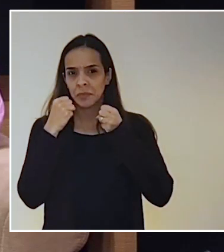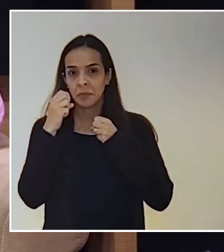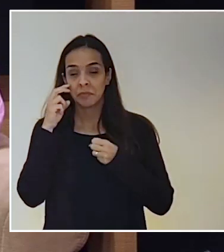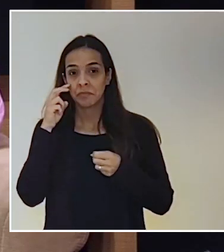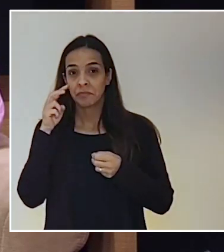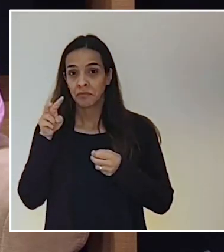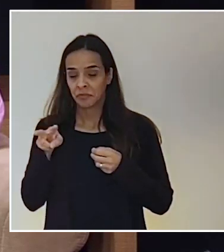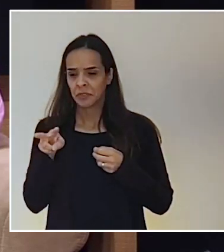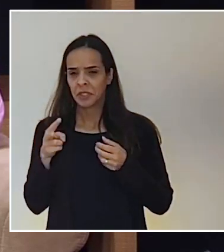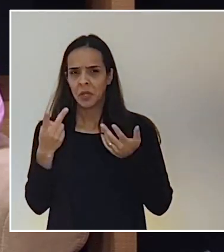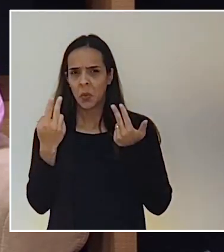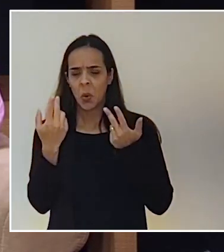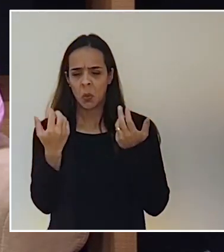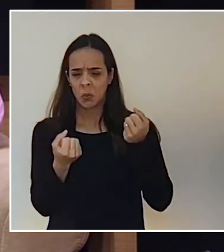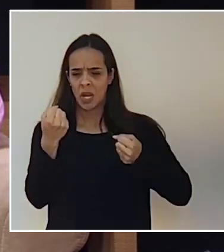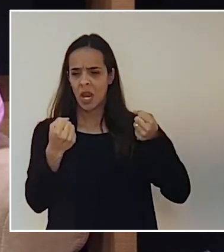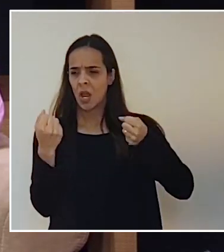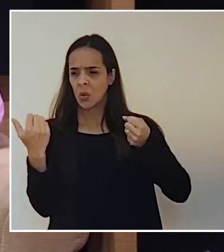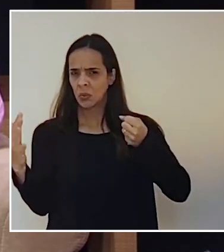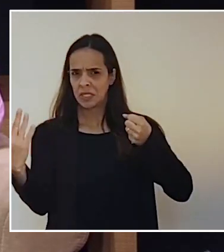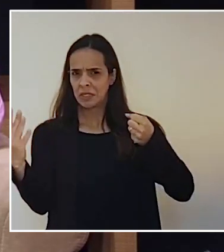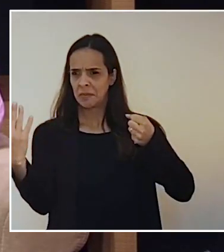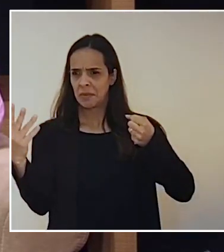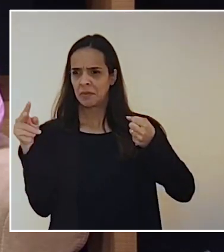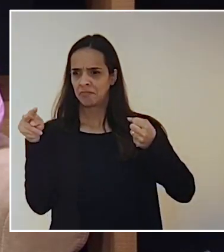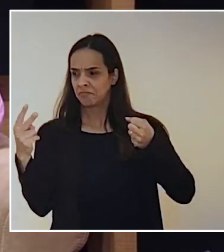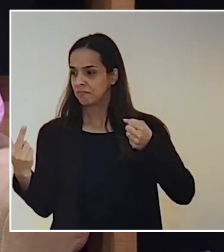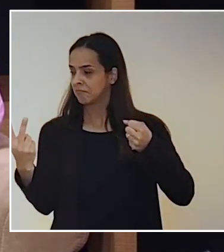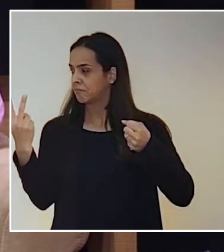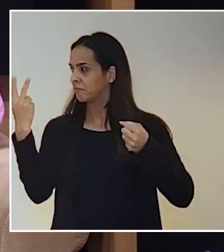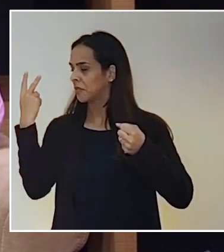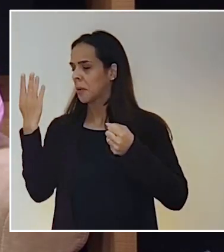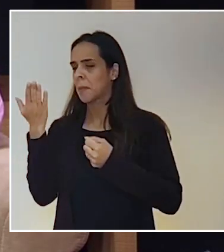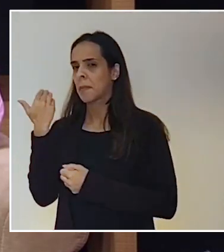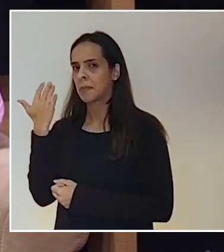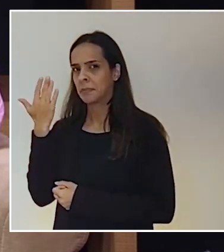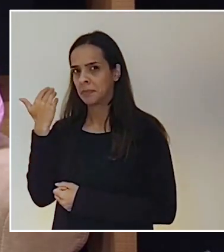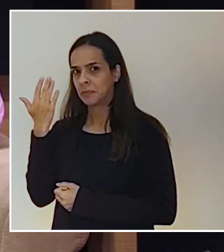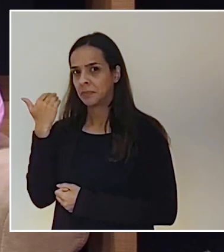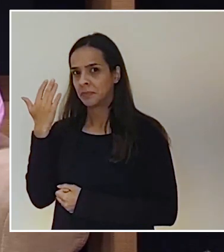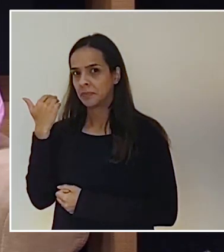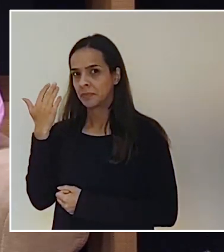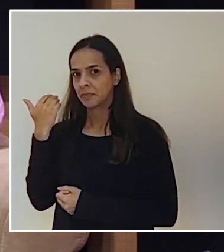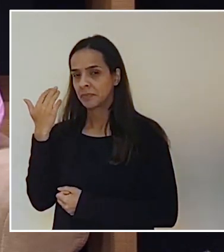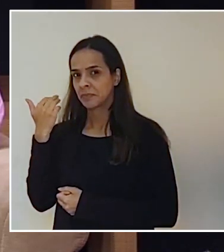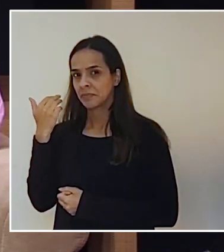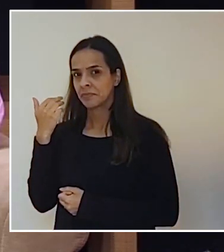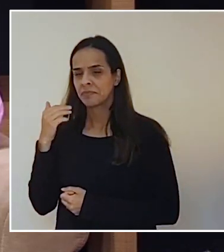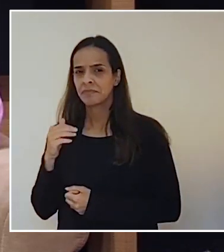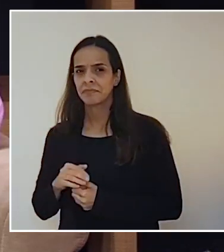retrovisor. Ele olha para o passado com grande gratidão.